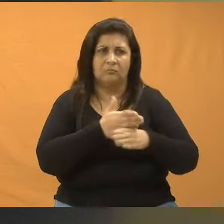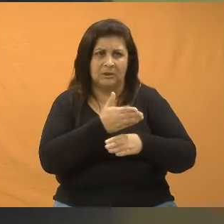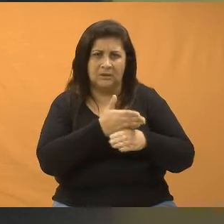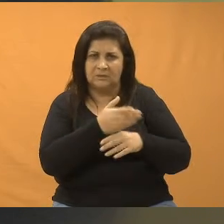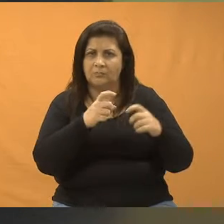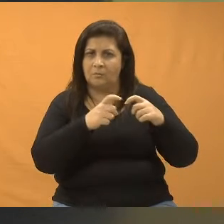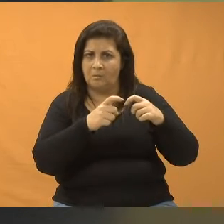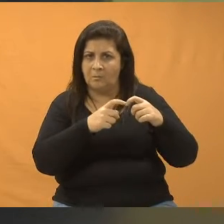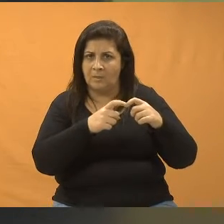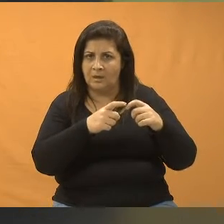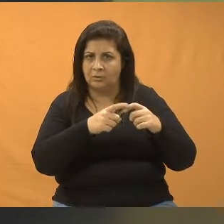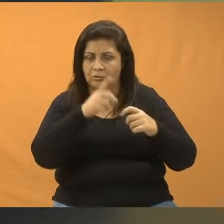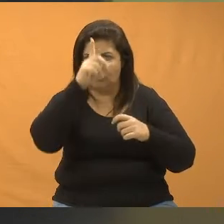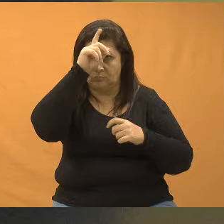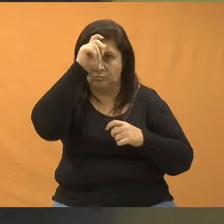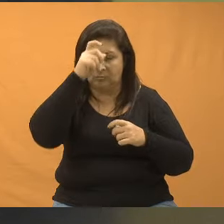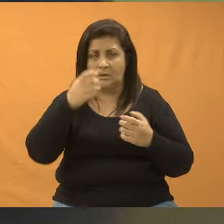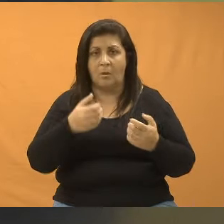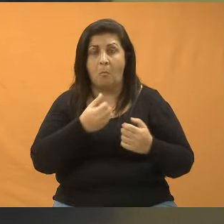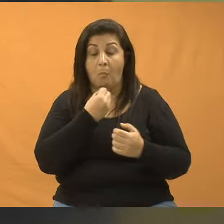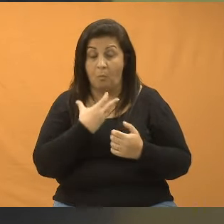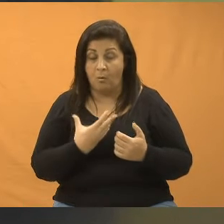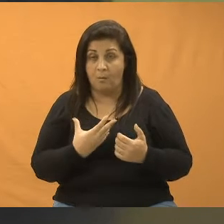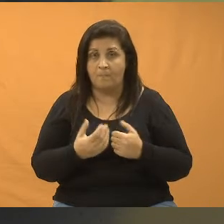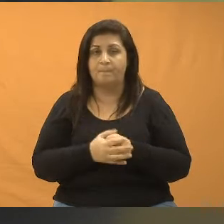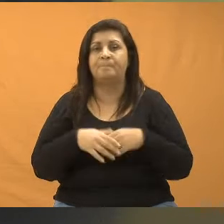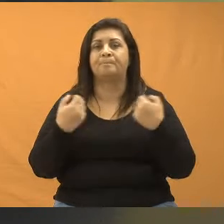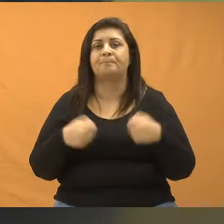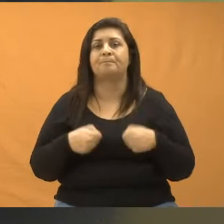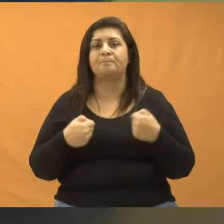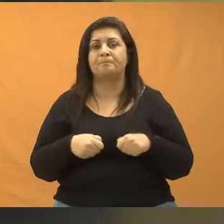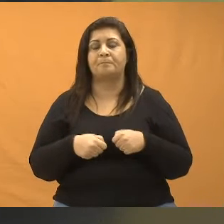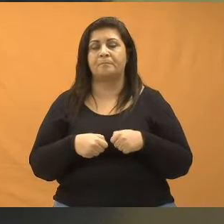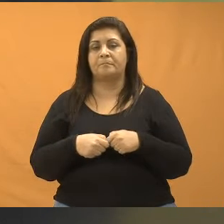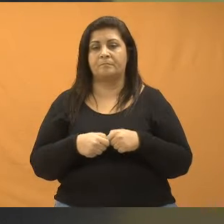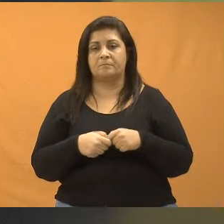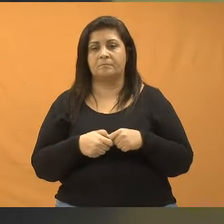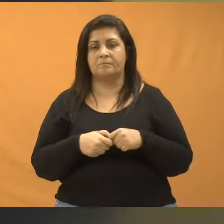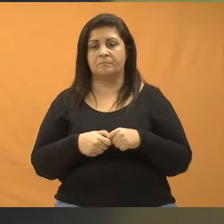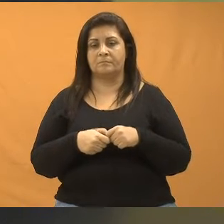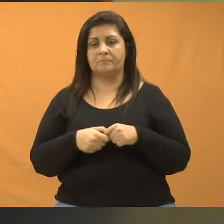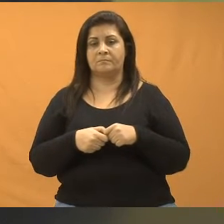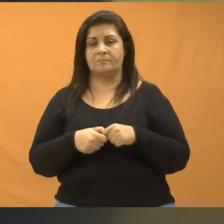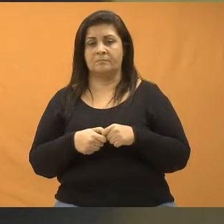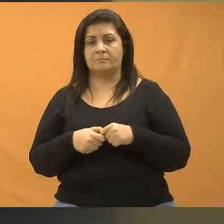forma de qualidade, ela precisa